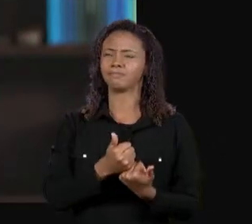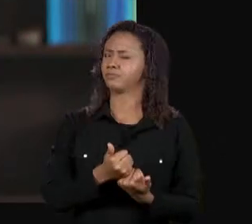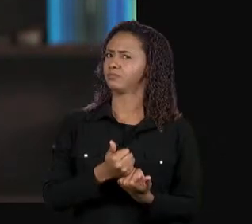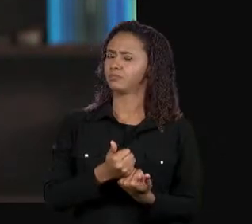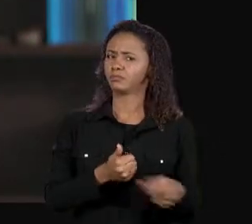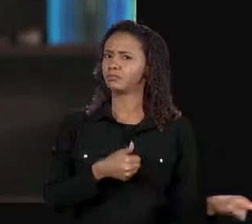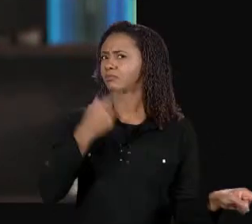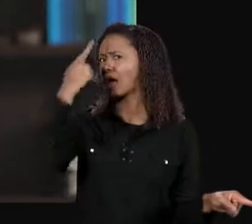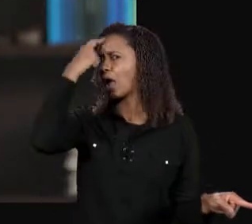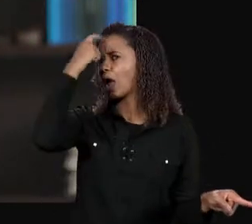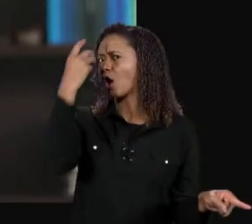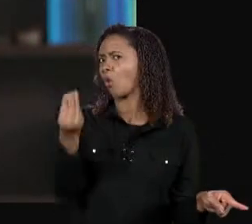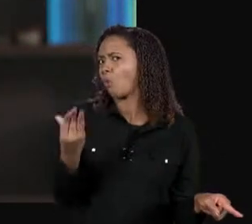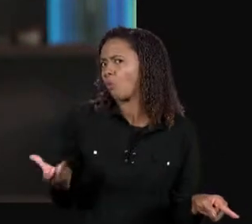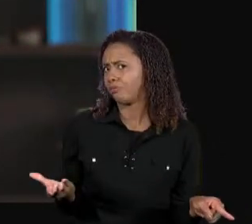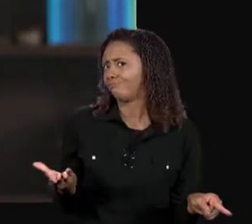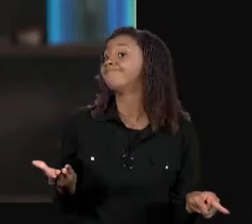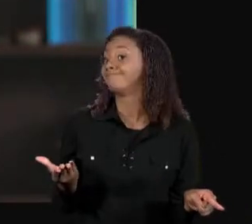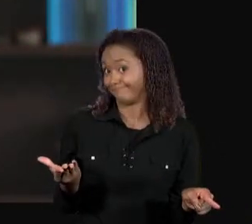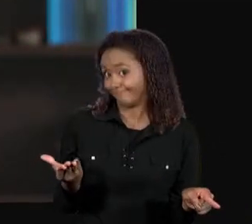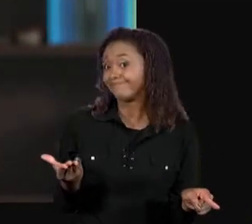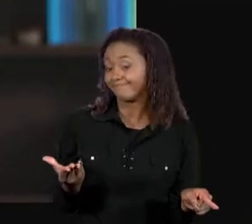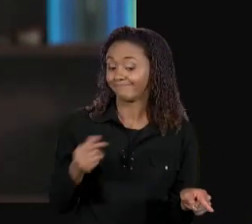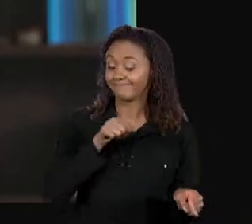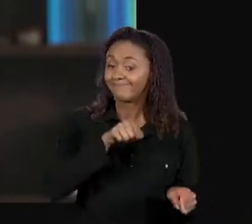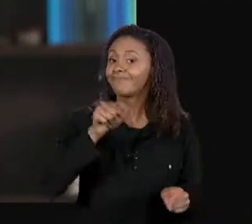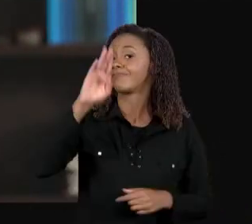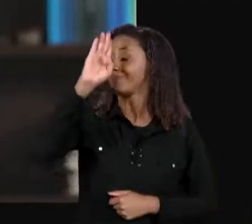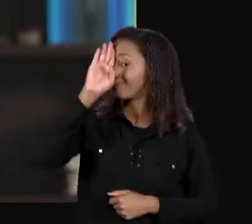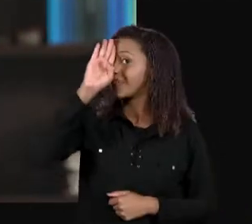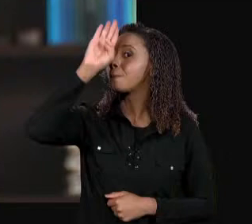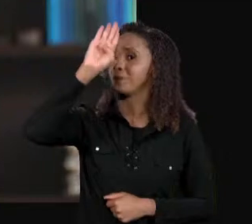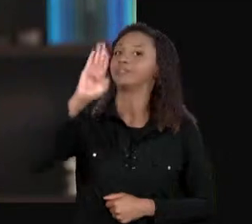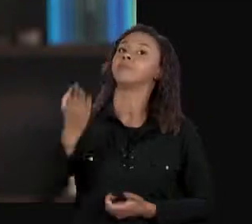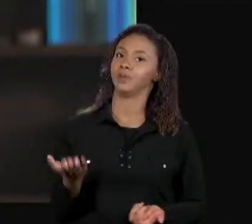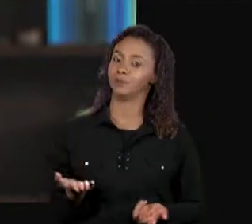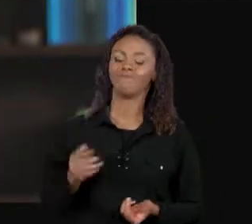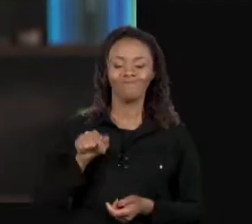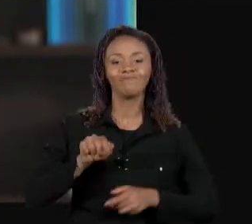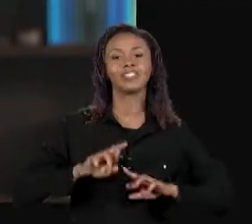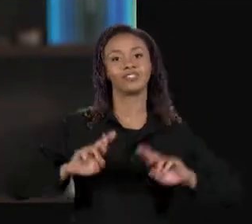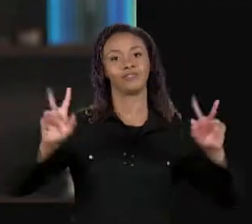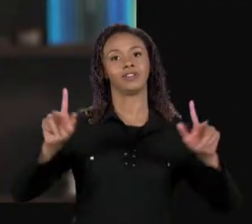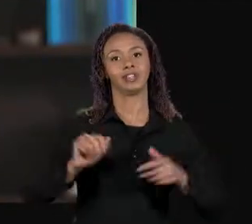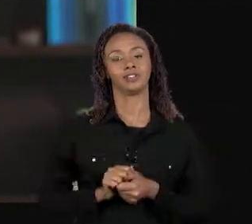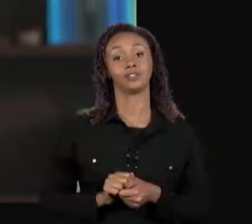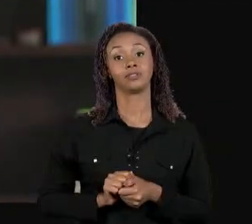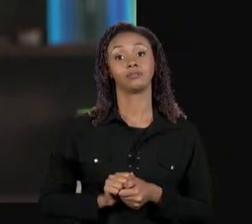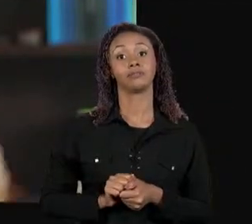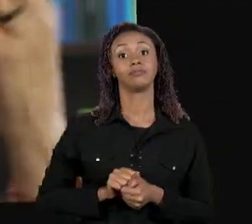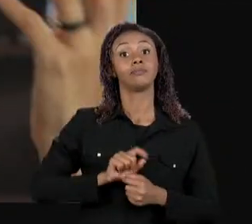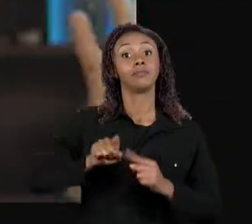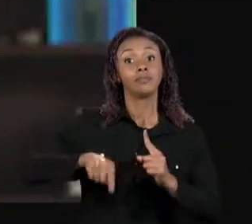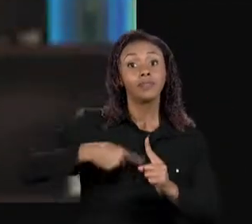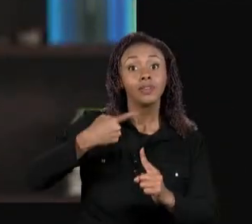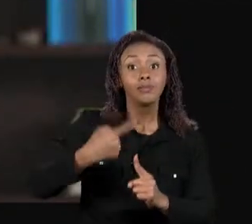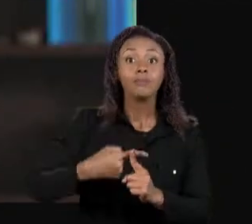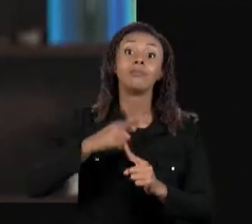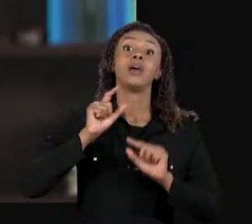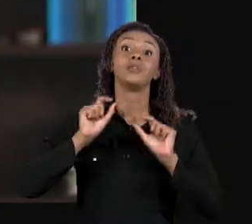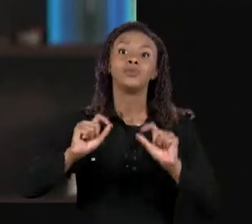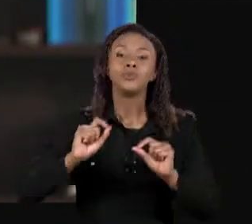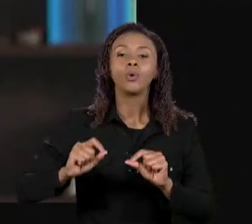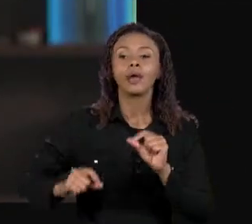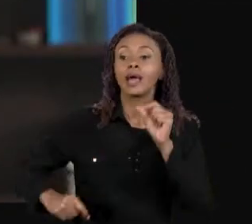é que ela aparece? Então, eu acho que essa é a principal, né, diferença, com um ganho, que é o ganho de uma discussão na